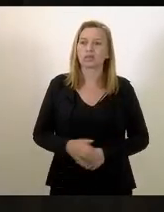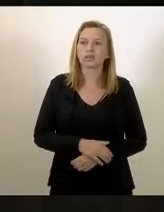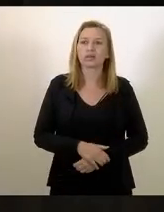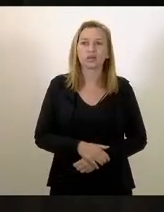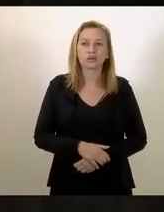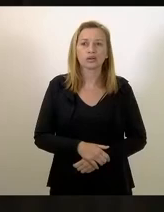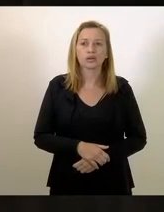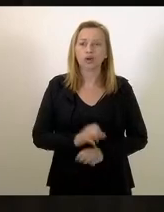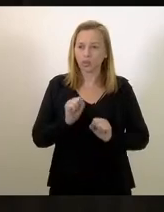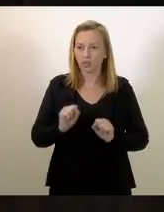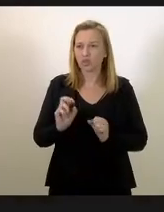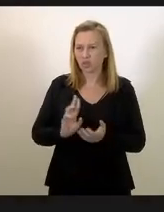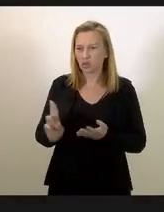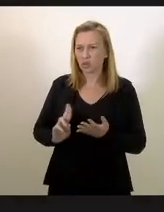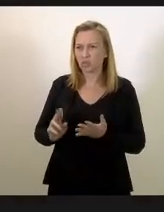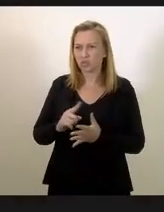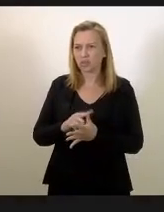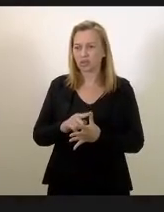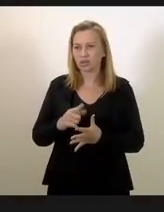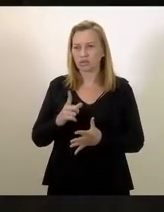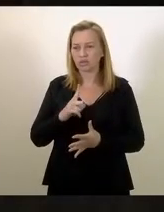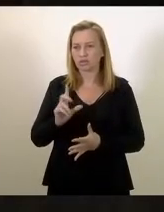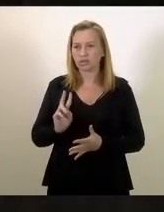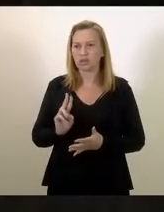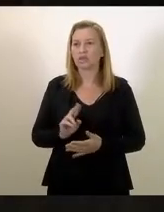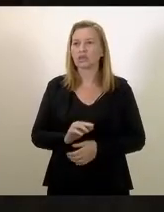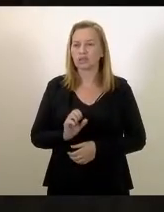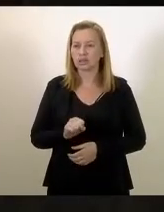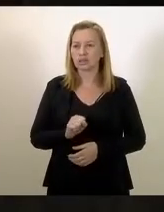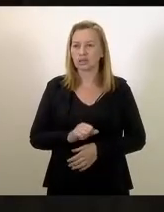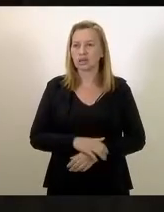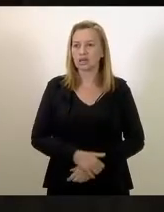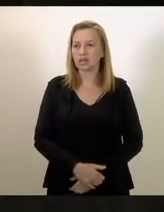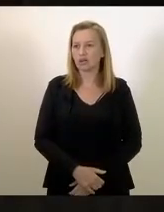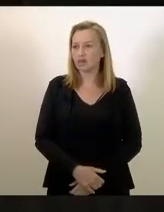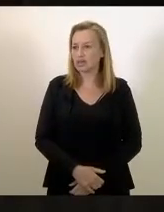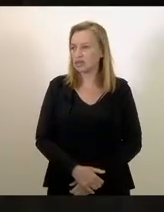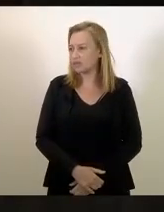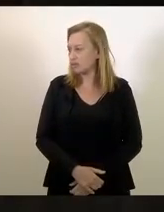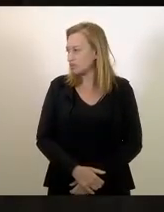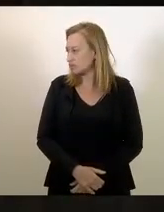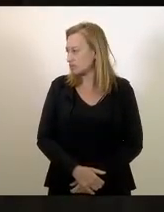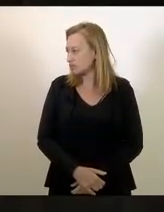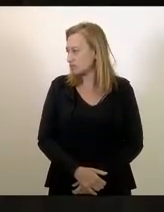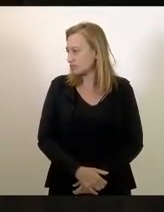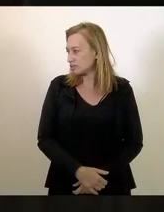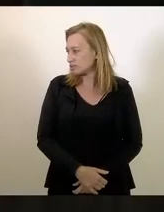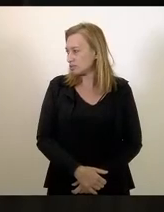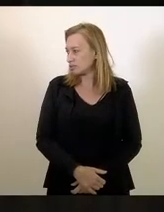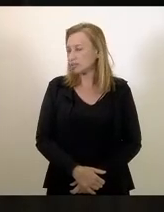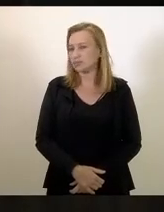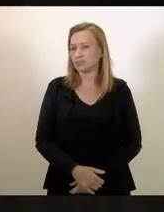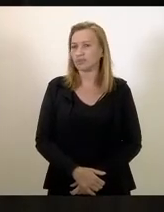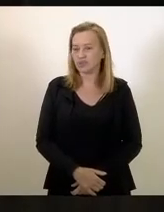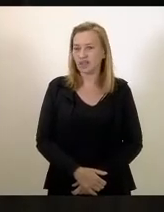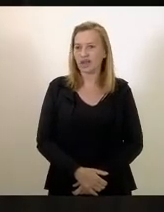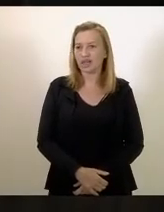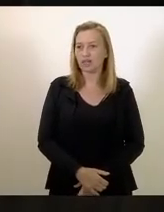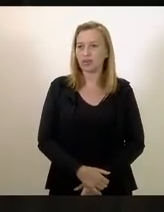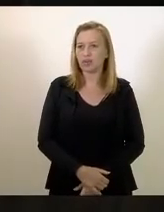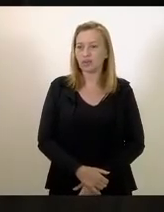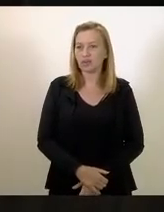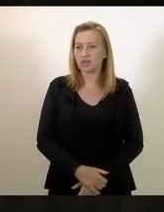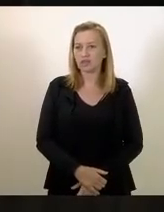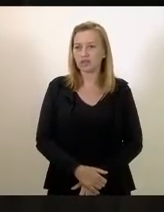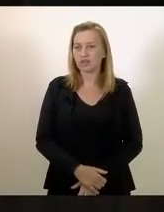poderia me escrever também escrevo sim escrevo sim escrita deputado Ilmar Coelho